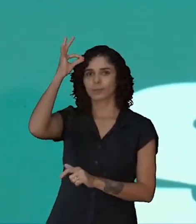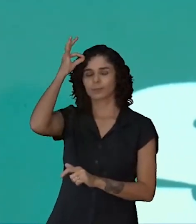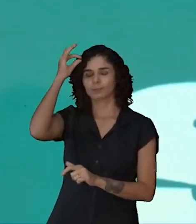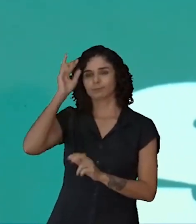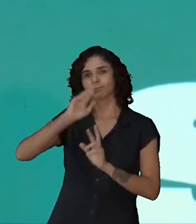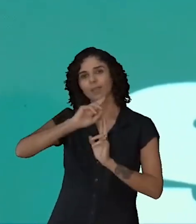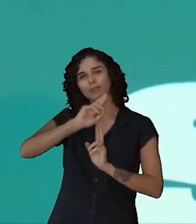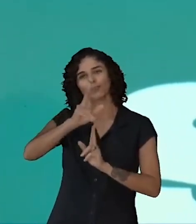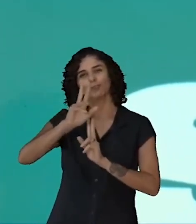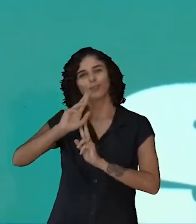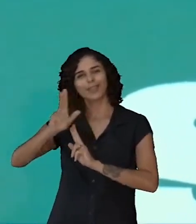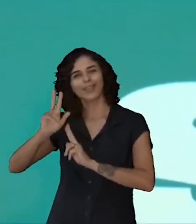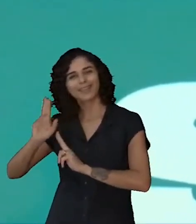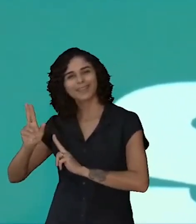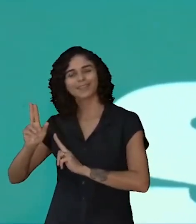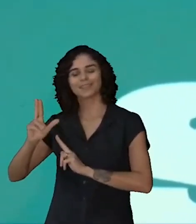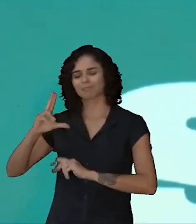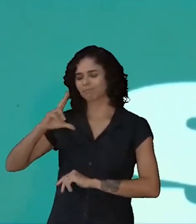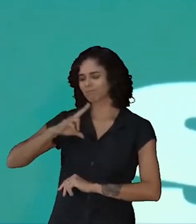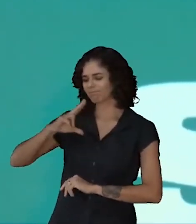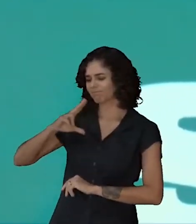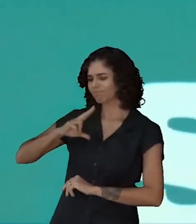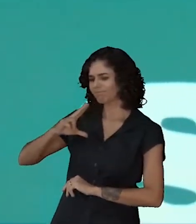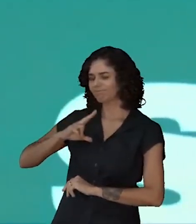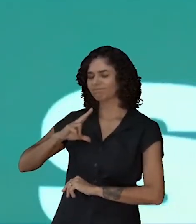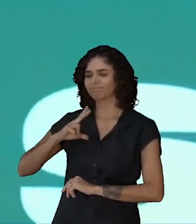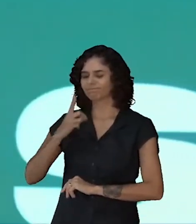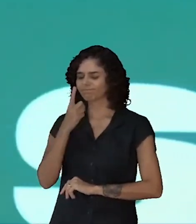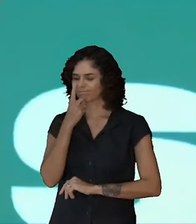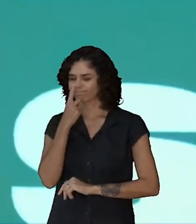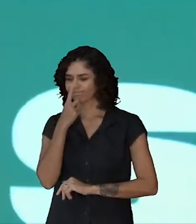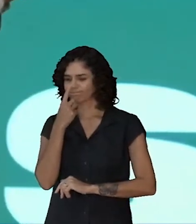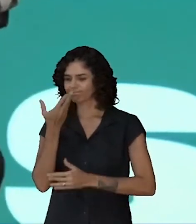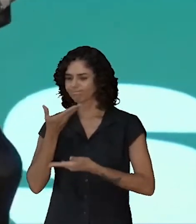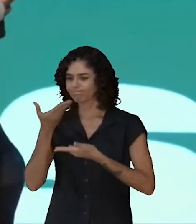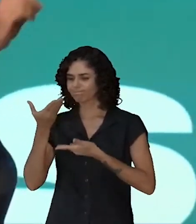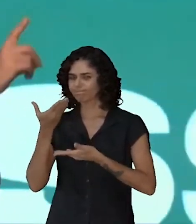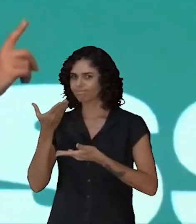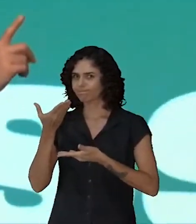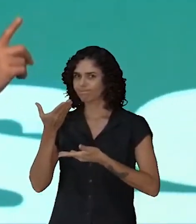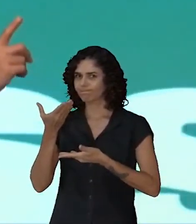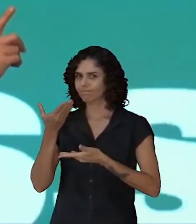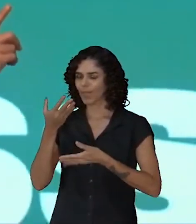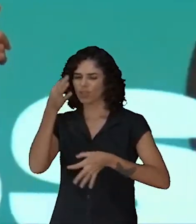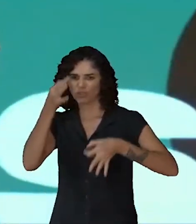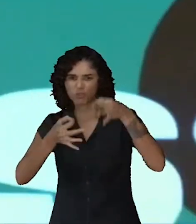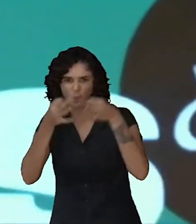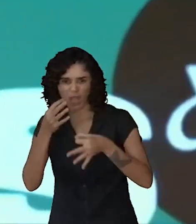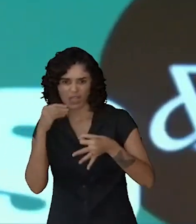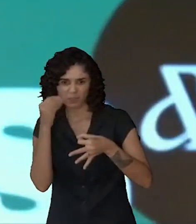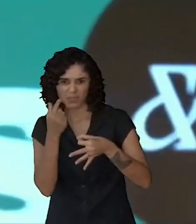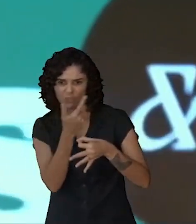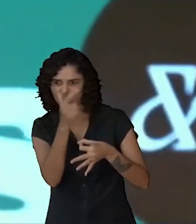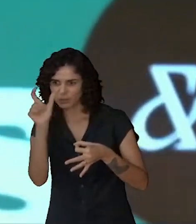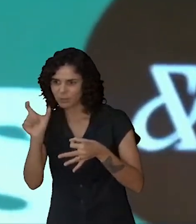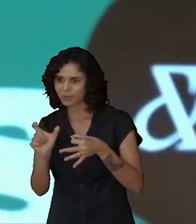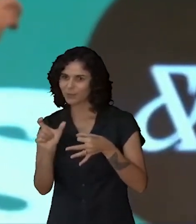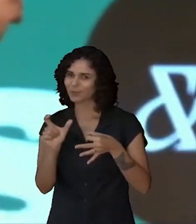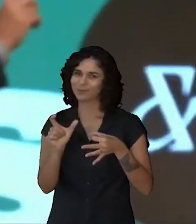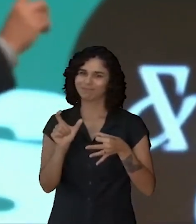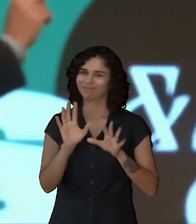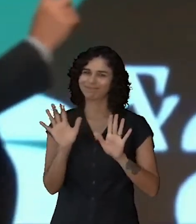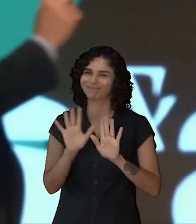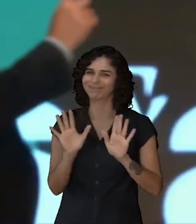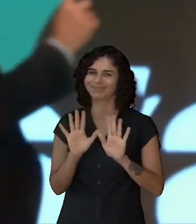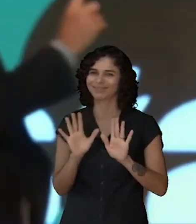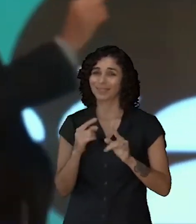Diferentes, pessoais. Ninguém tem direito de julgar a experiência de ninguém, porque o Espírito se